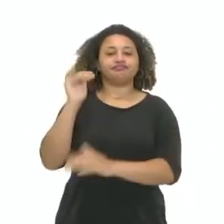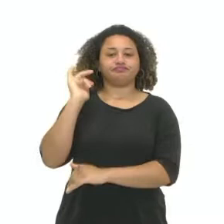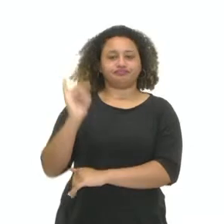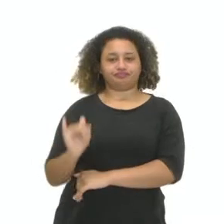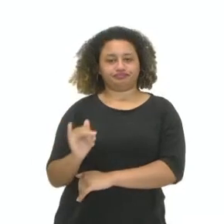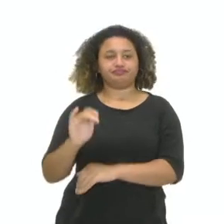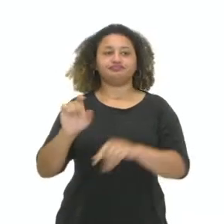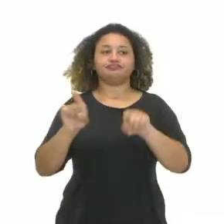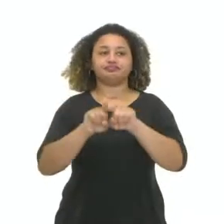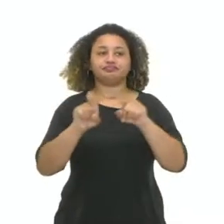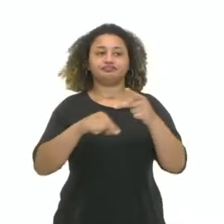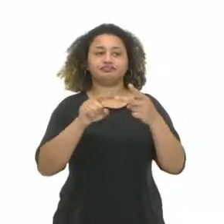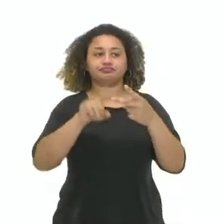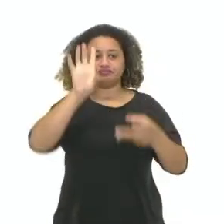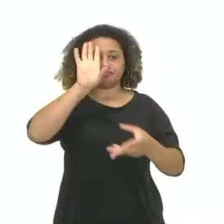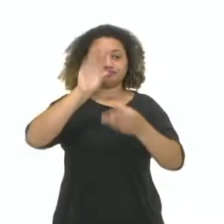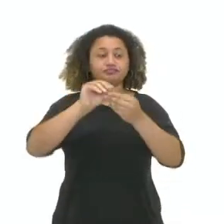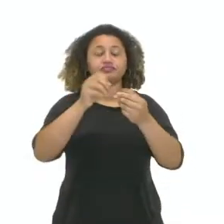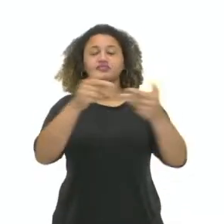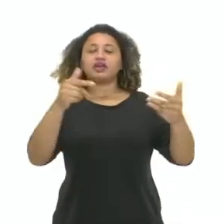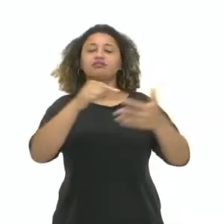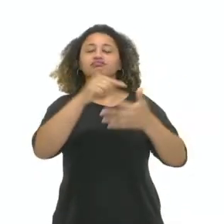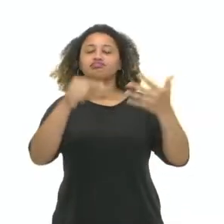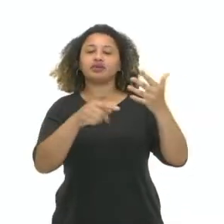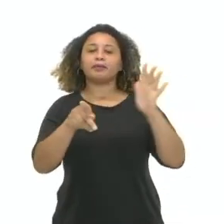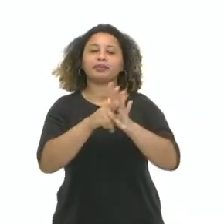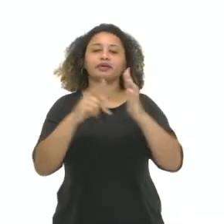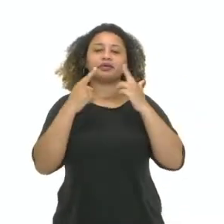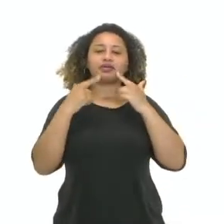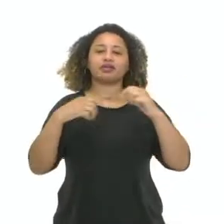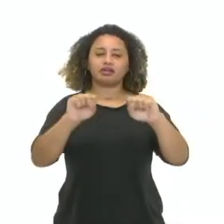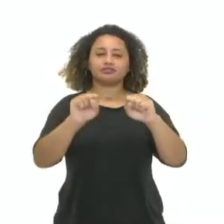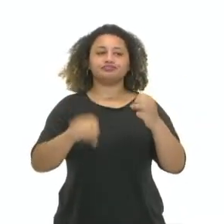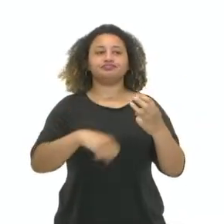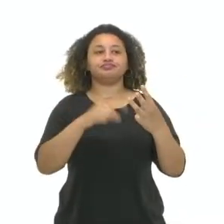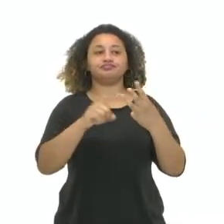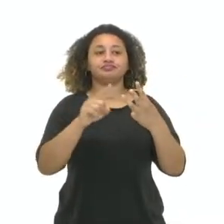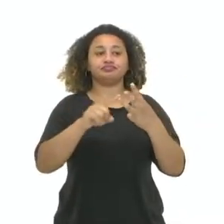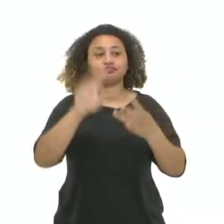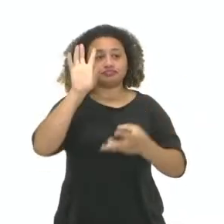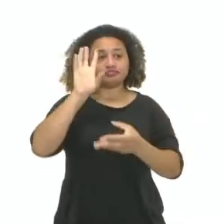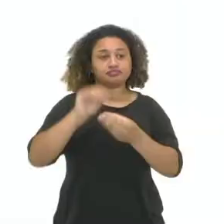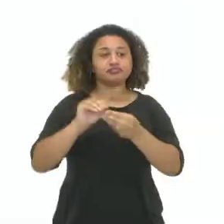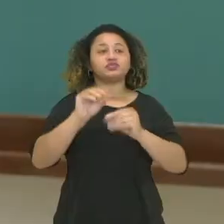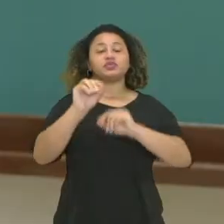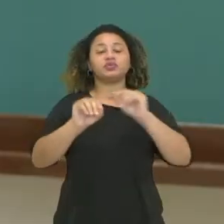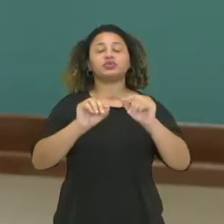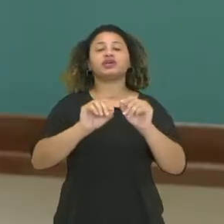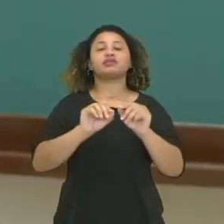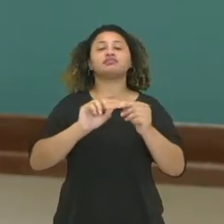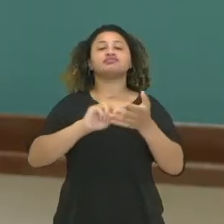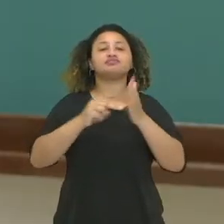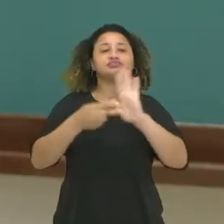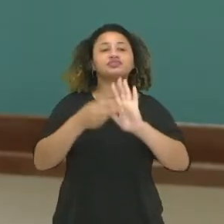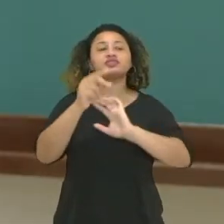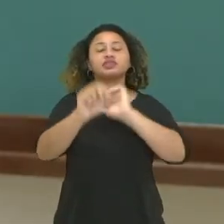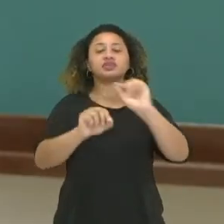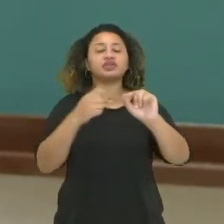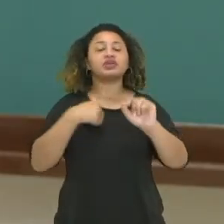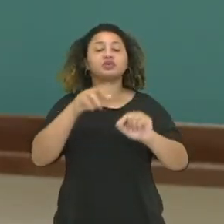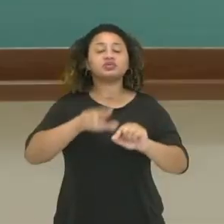alguns recursos linguísticos. Reconhecer efeitos de sentido decorrentes do uso de palavras ou